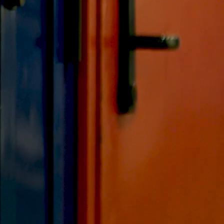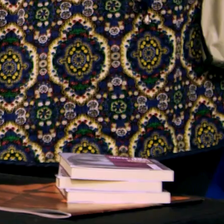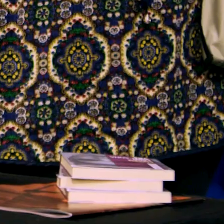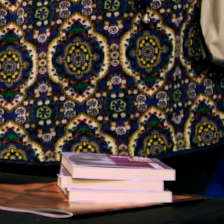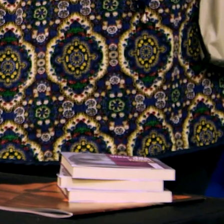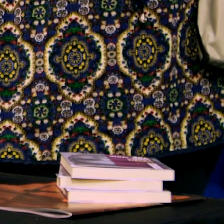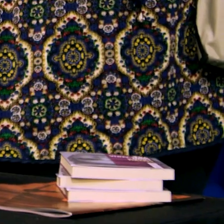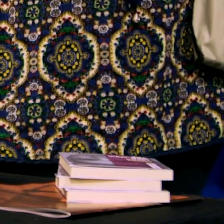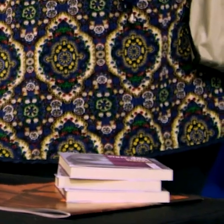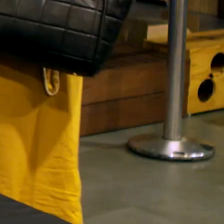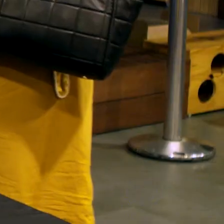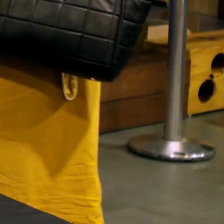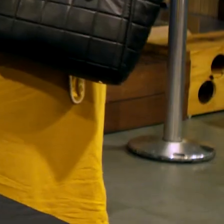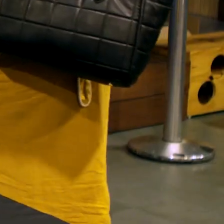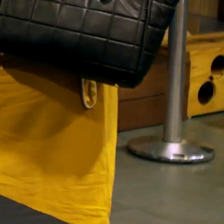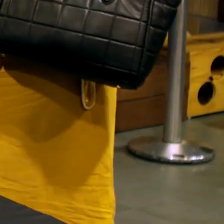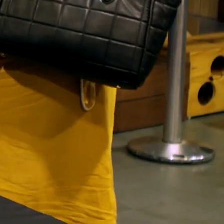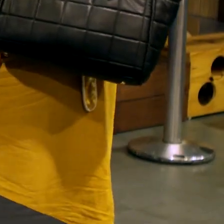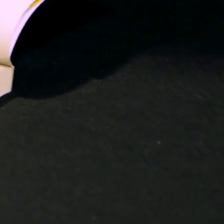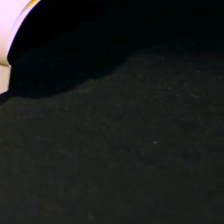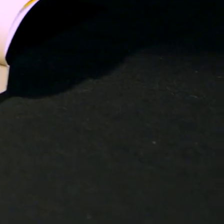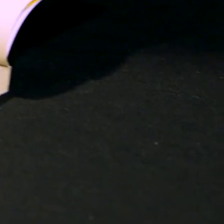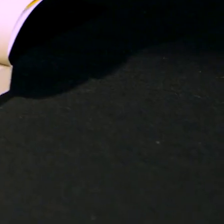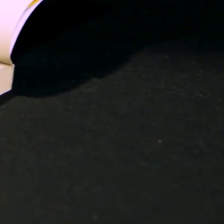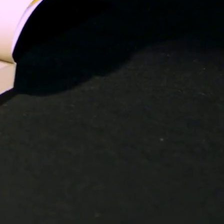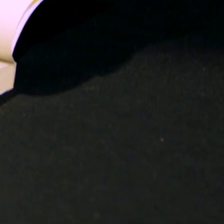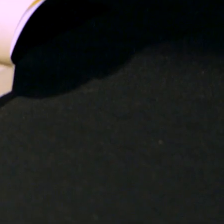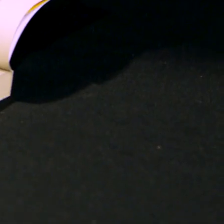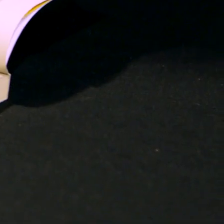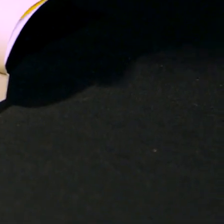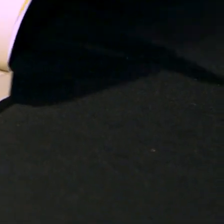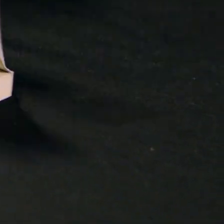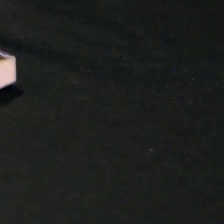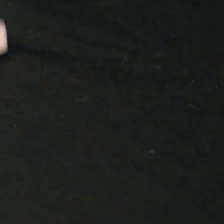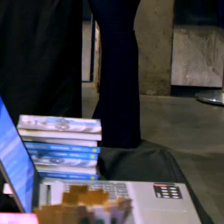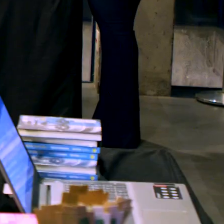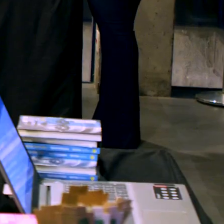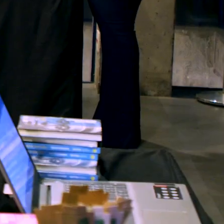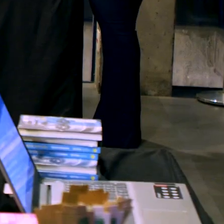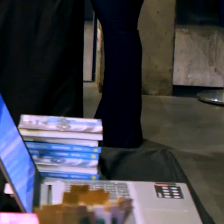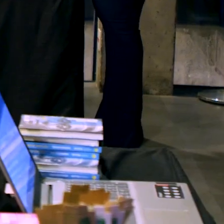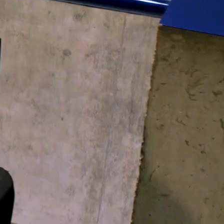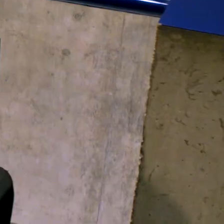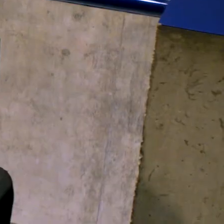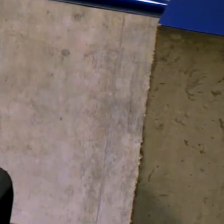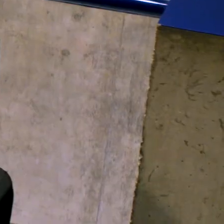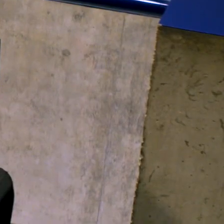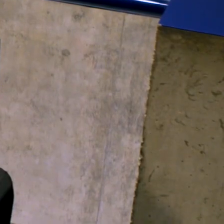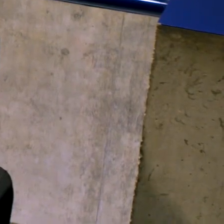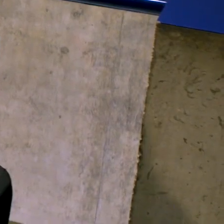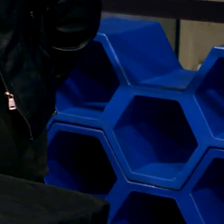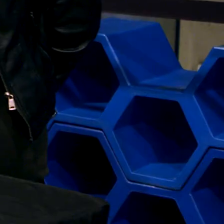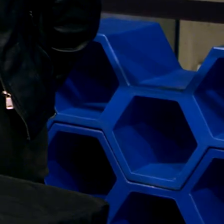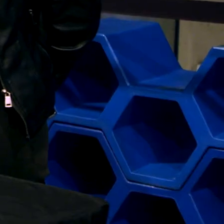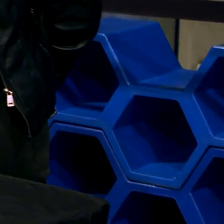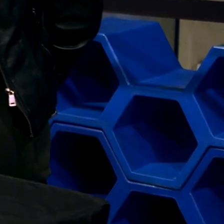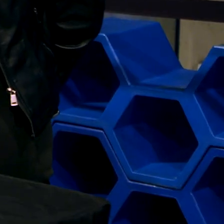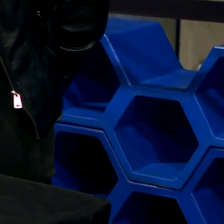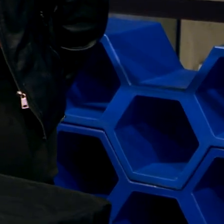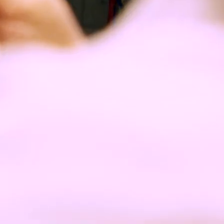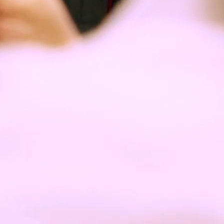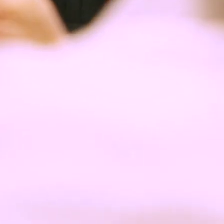secar cada gota de suor e sangue, cada gota